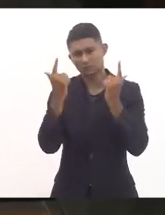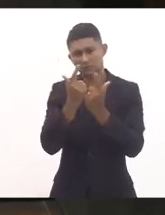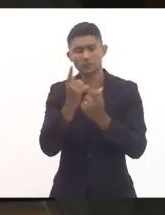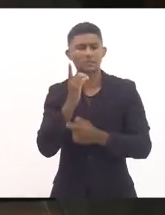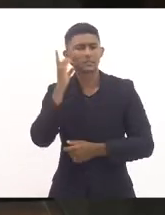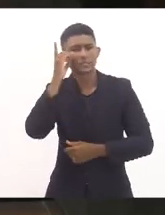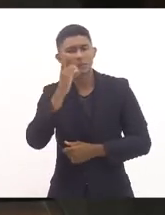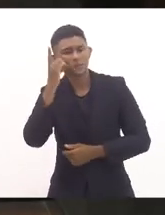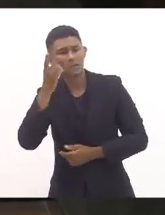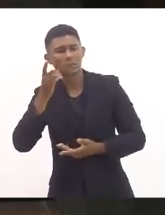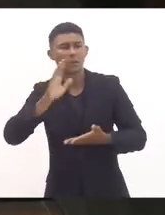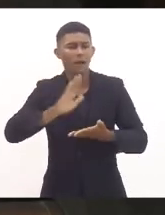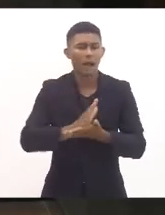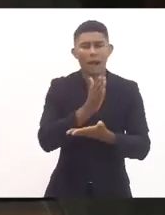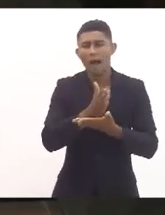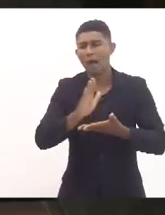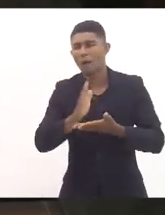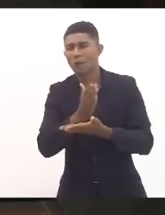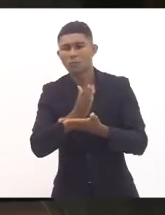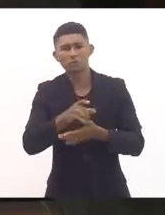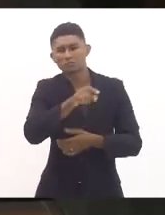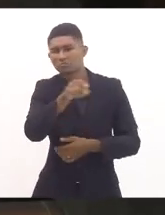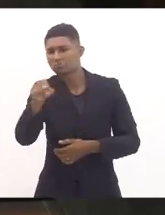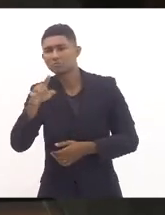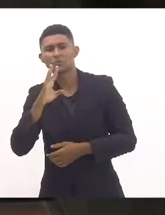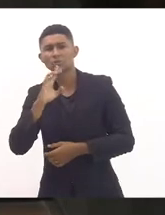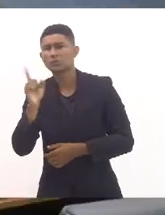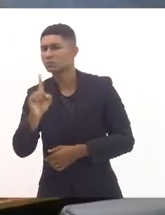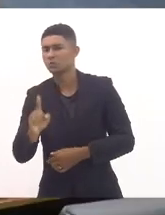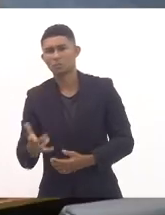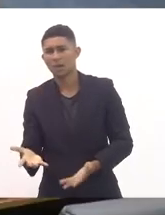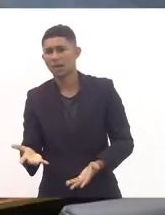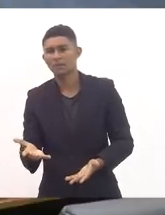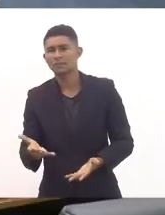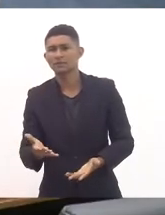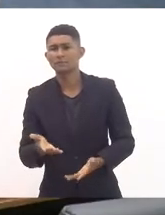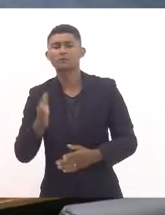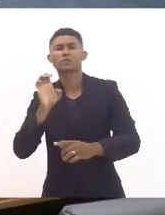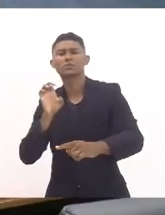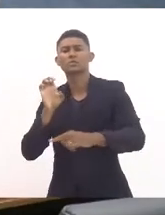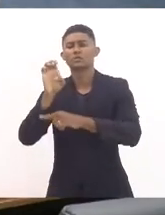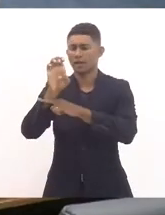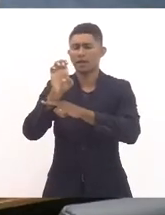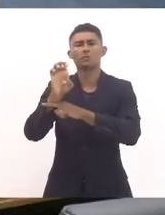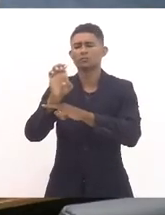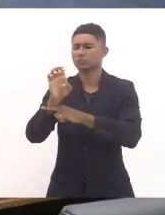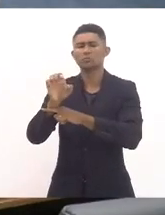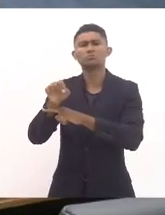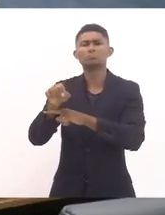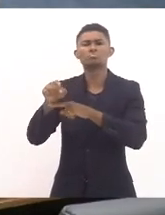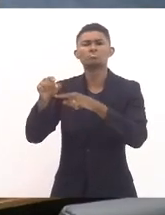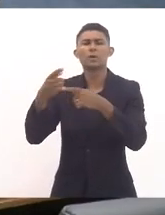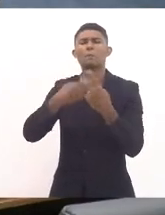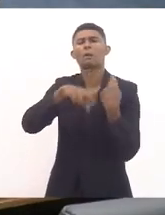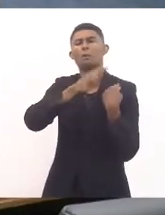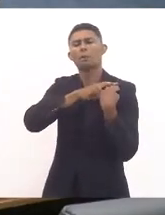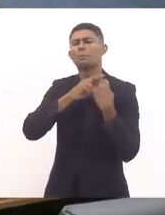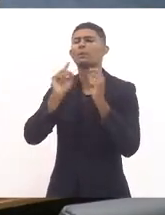diga-se passagem, desconhecem qual seja a função do Estado. Estão